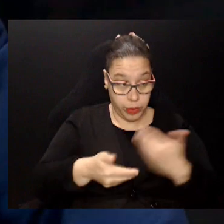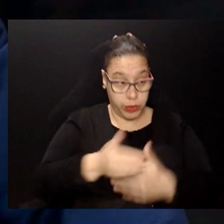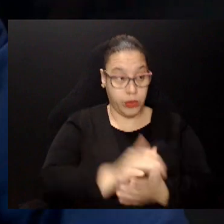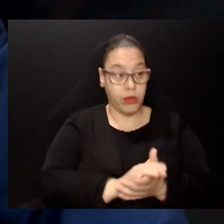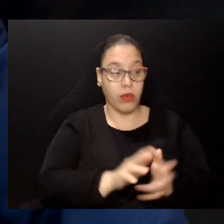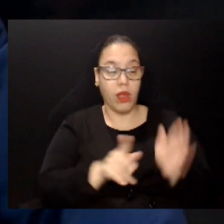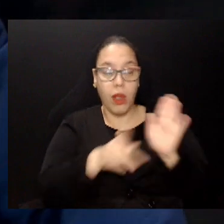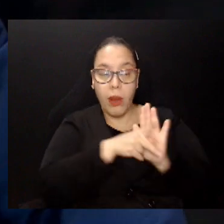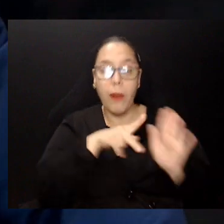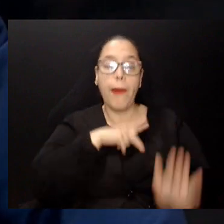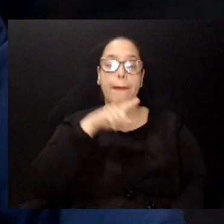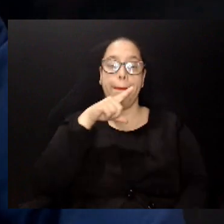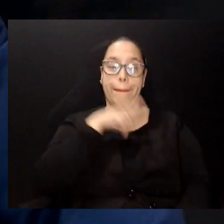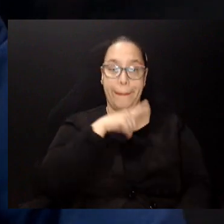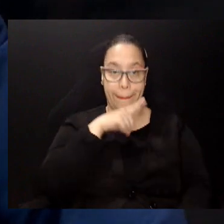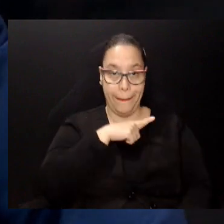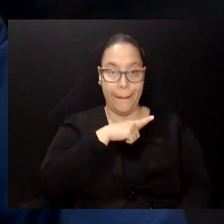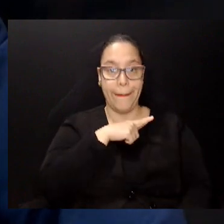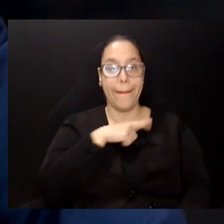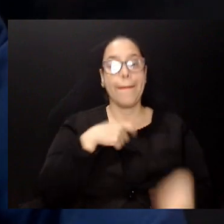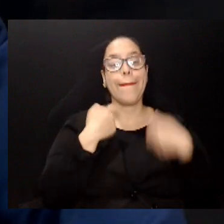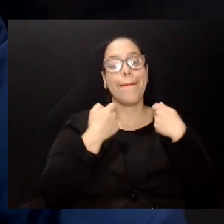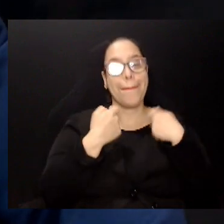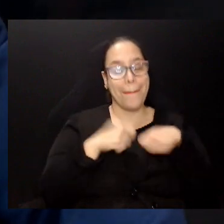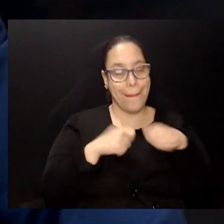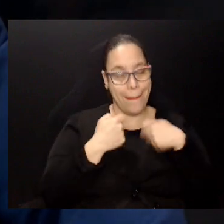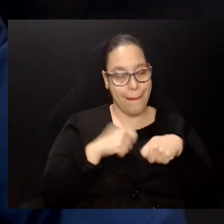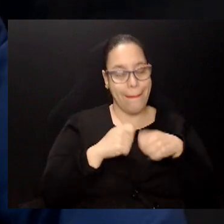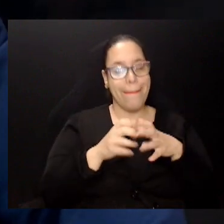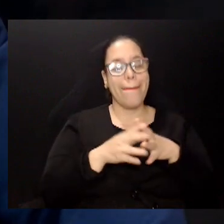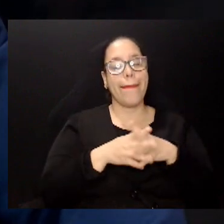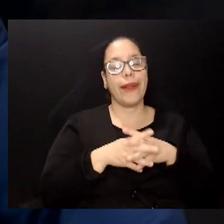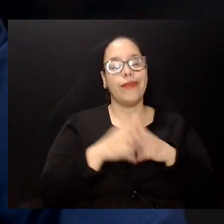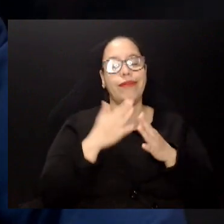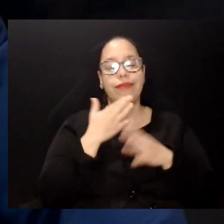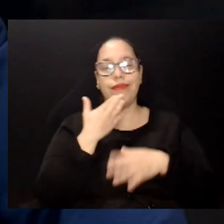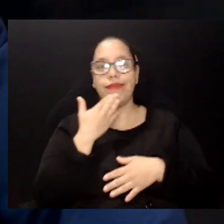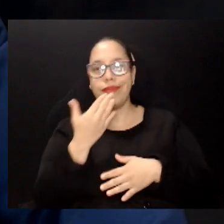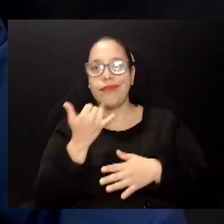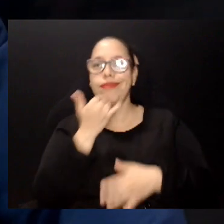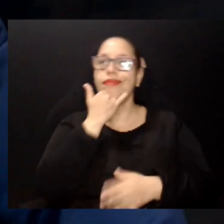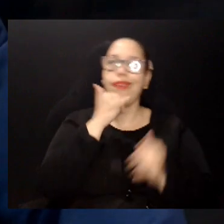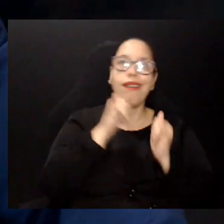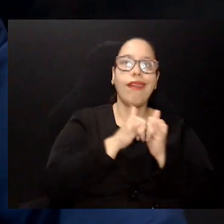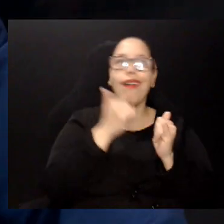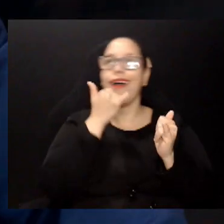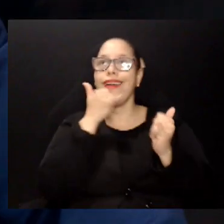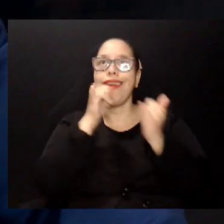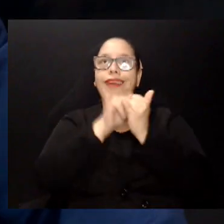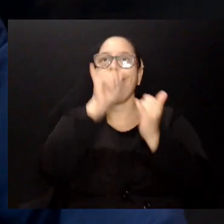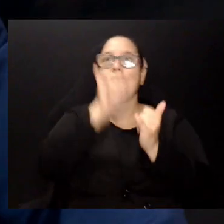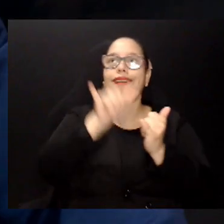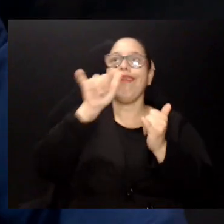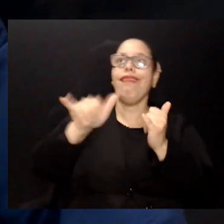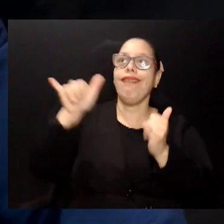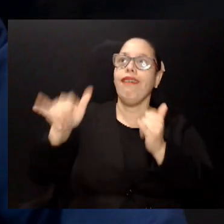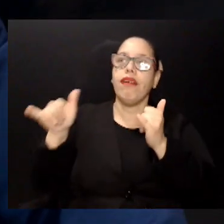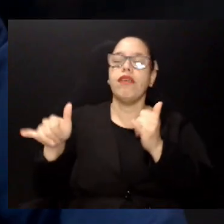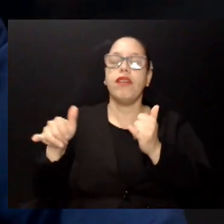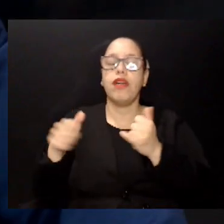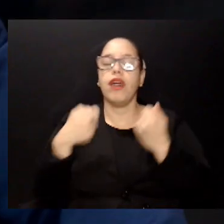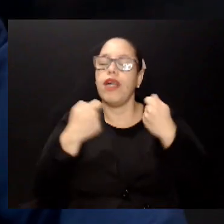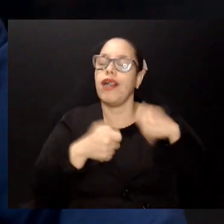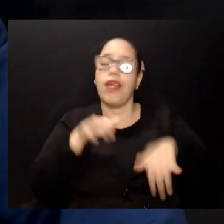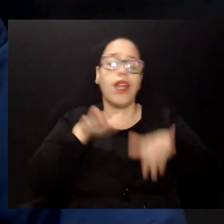exista, precisa, né, muitas vezes precisa ficar pedindo desculpas. E talvez não seja necessário.